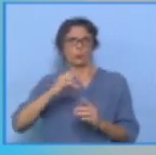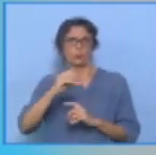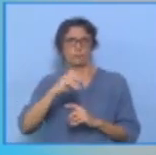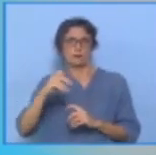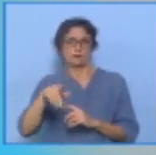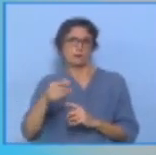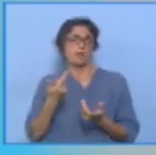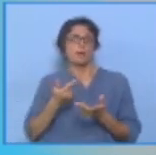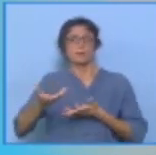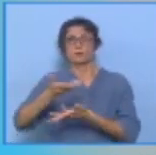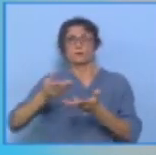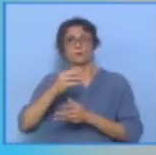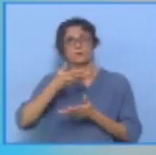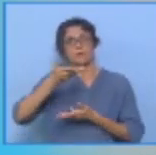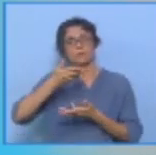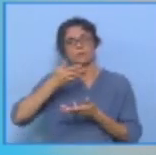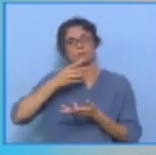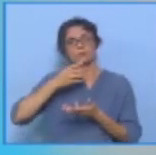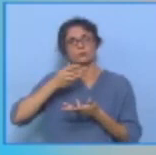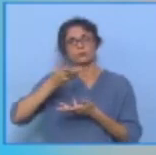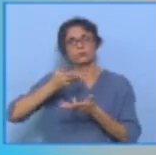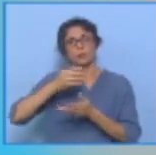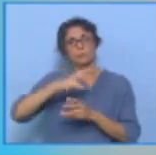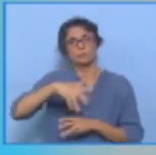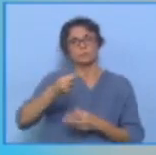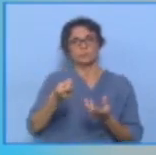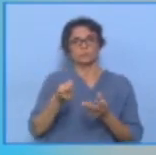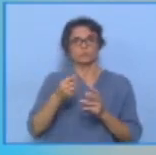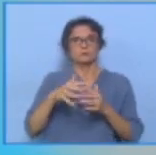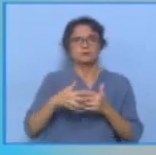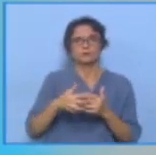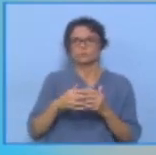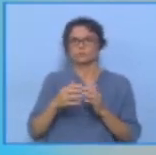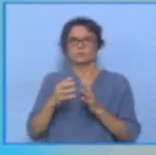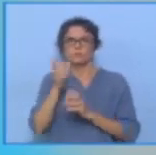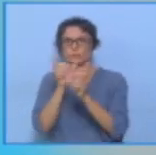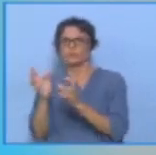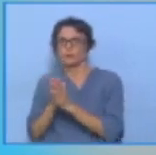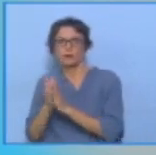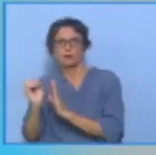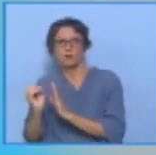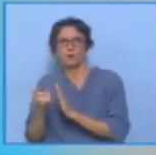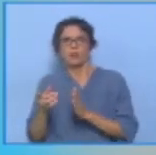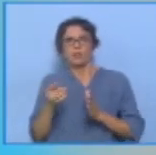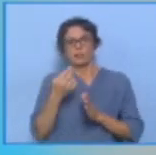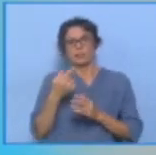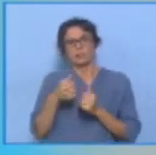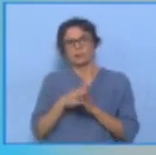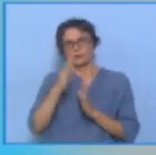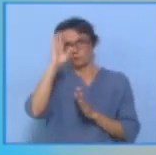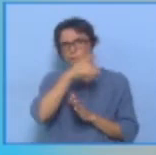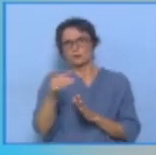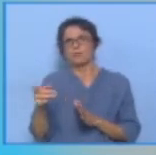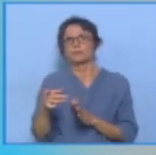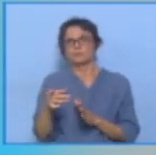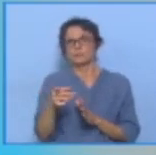da dúvida, da não crença e dos crentes periféricos, para chamar assim, é muito importante e quem está a ouvir percebe perfeitamente que é muito importante para